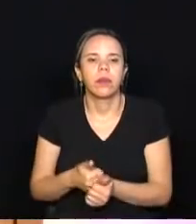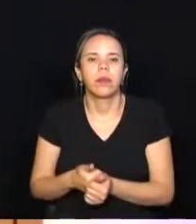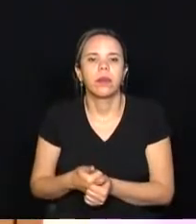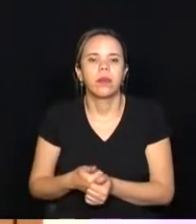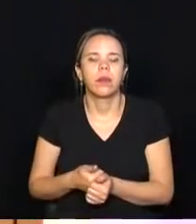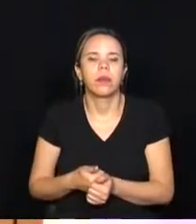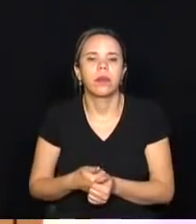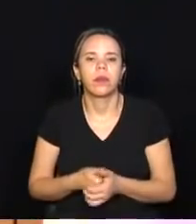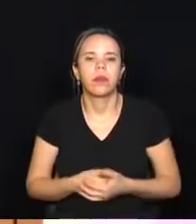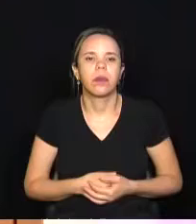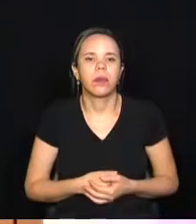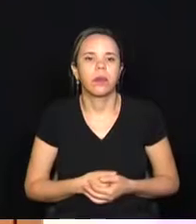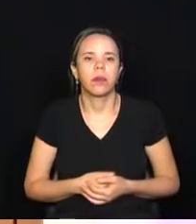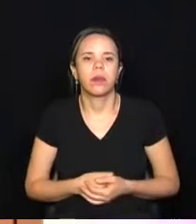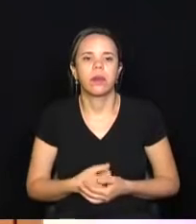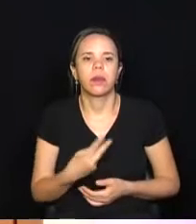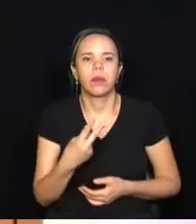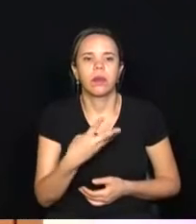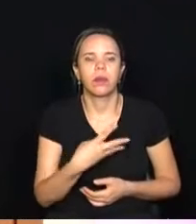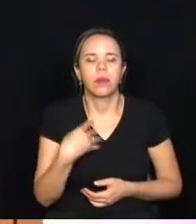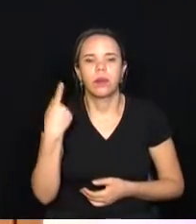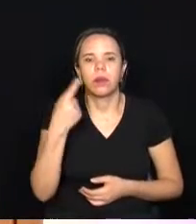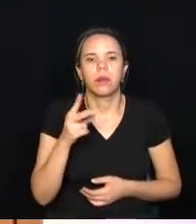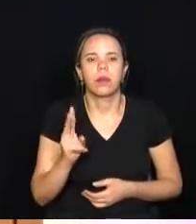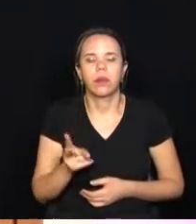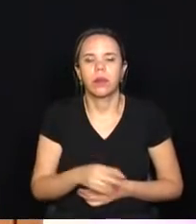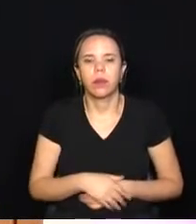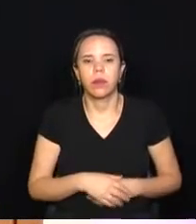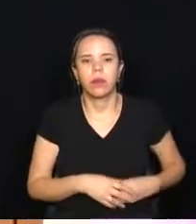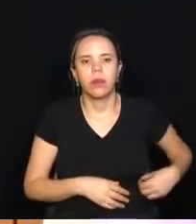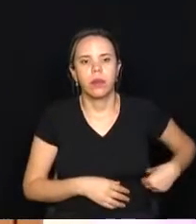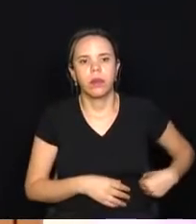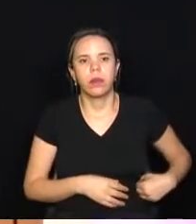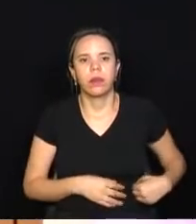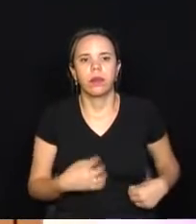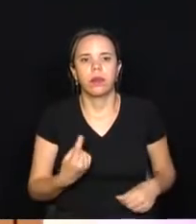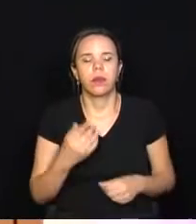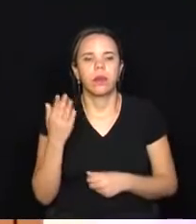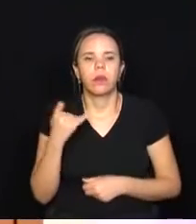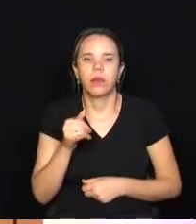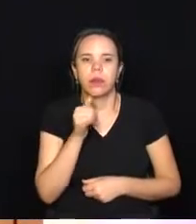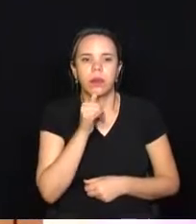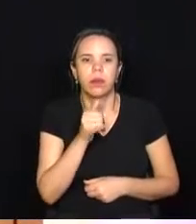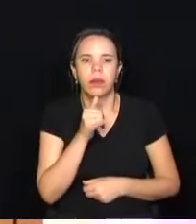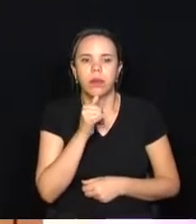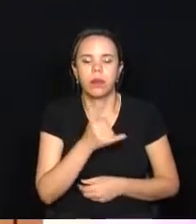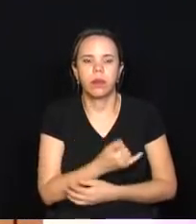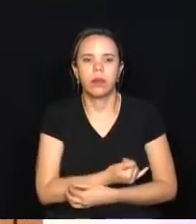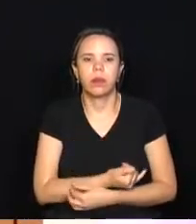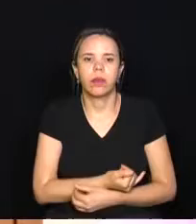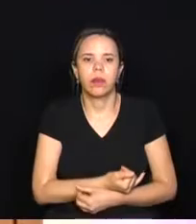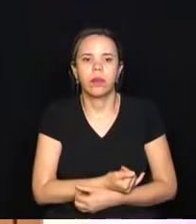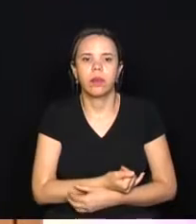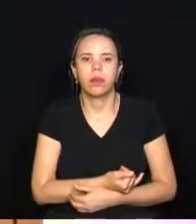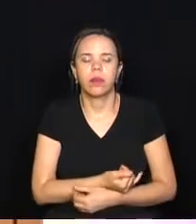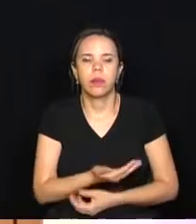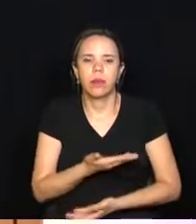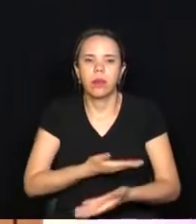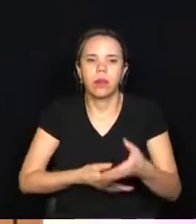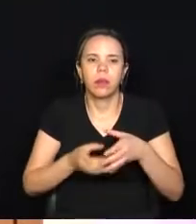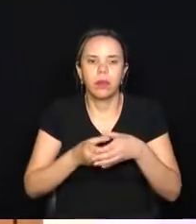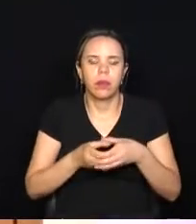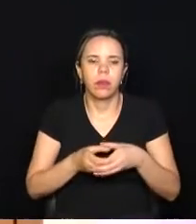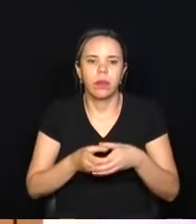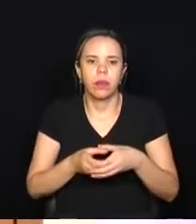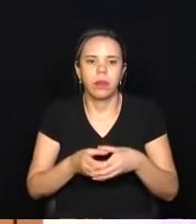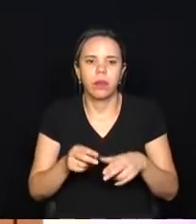com ele, tá, 24 horas. Né. A gente sabe, por exemplo, que a convivência ela se